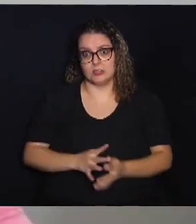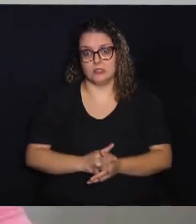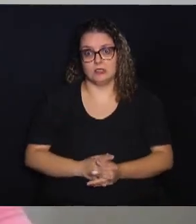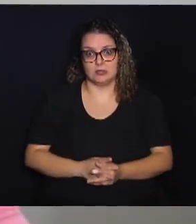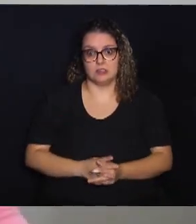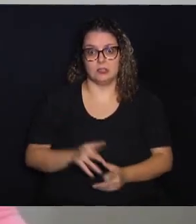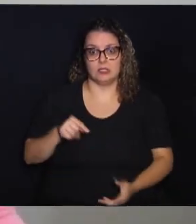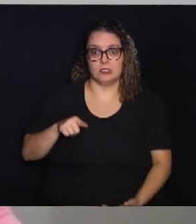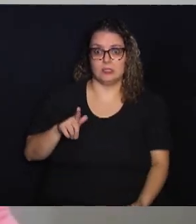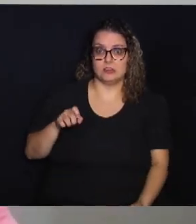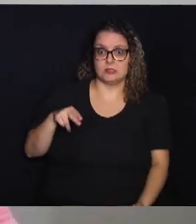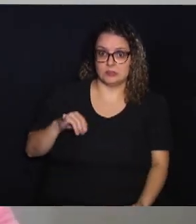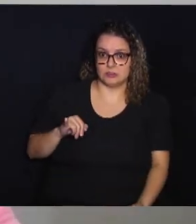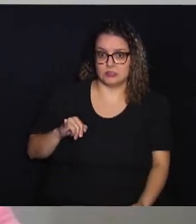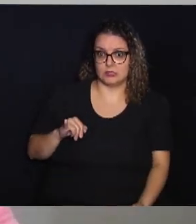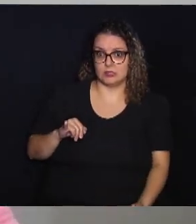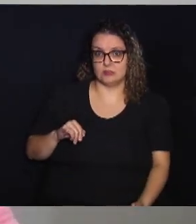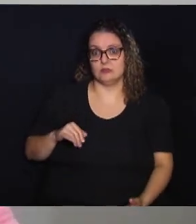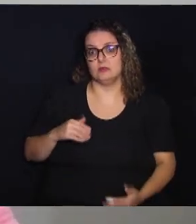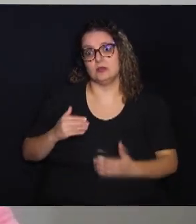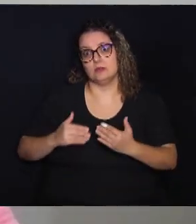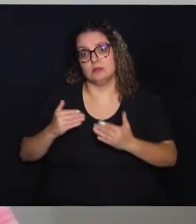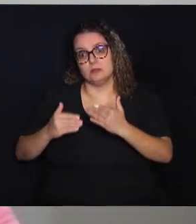esse gene vai produzir